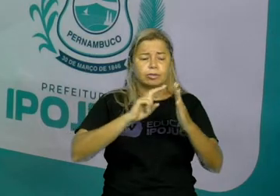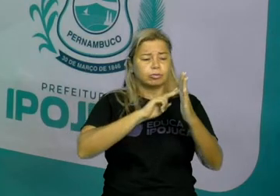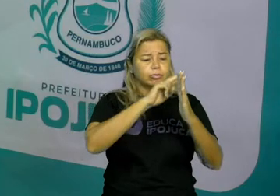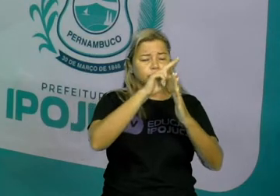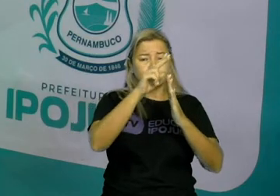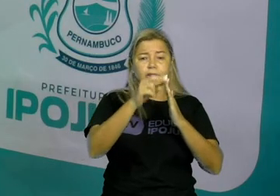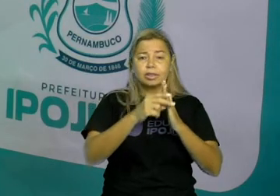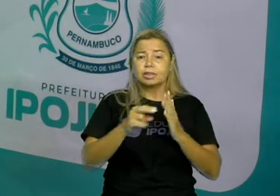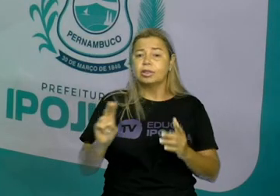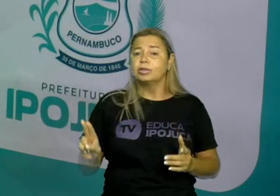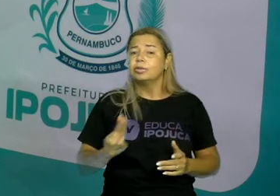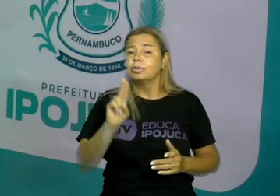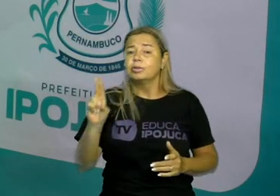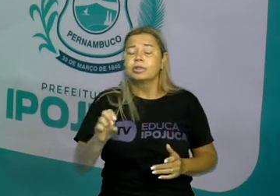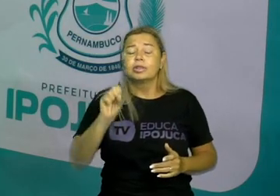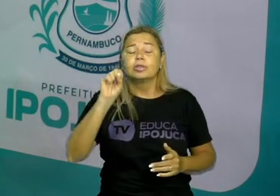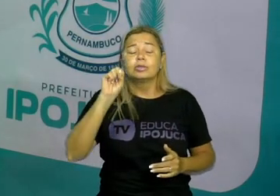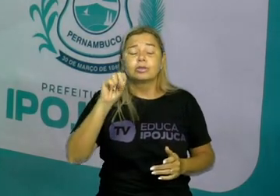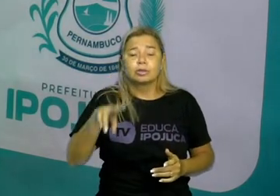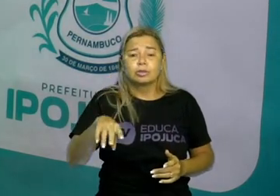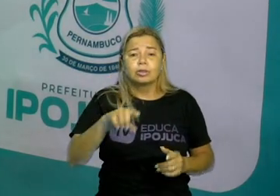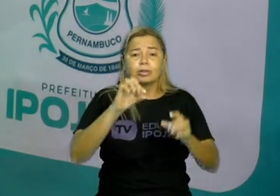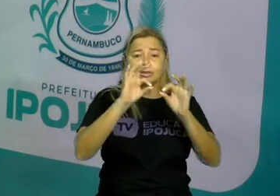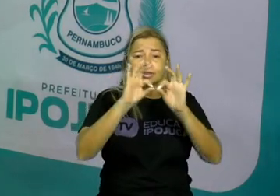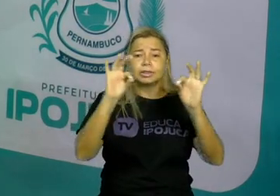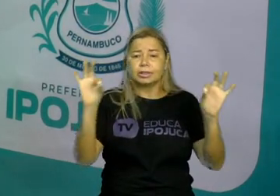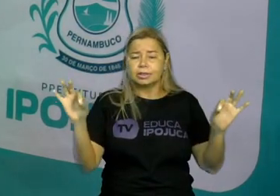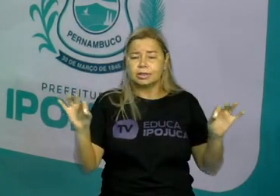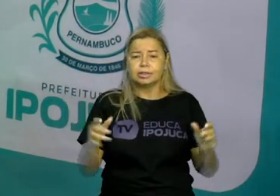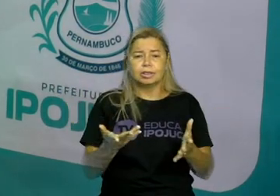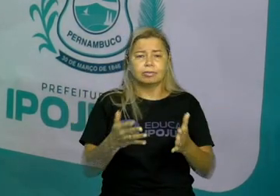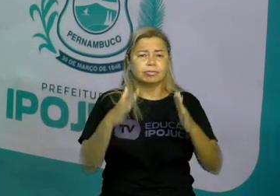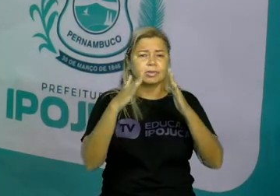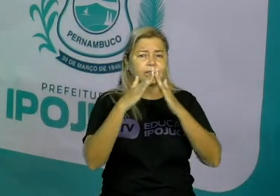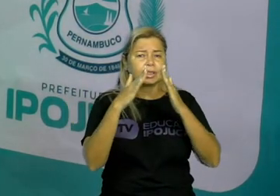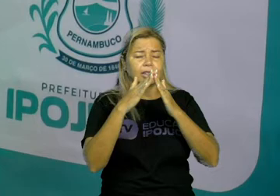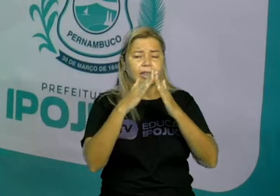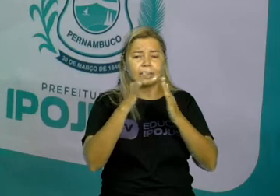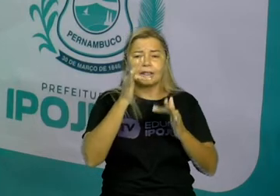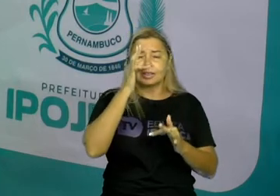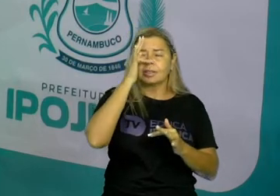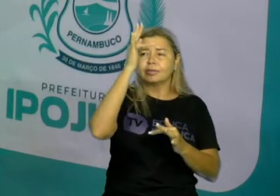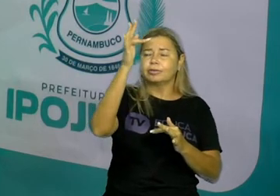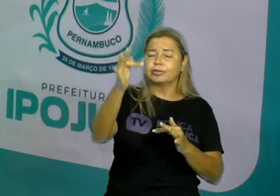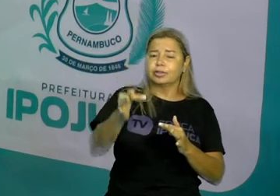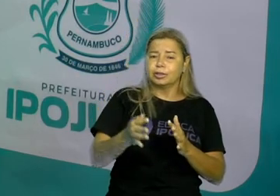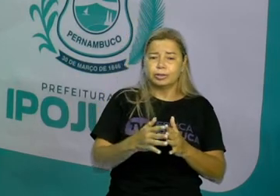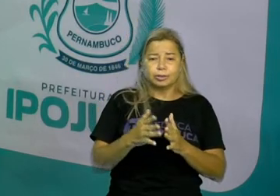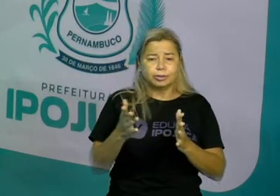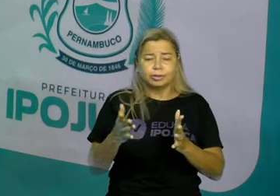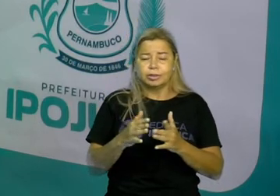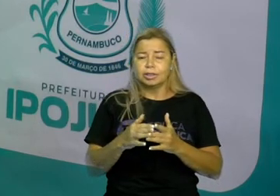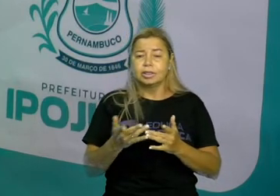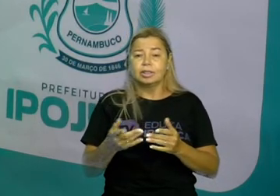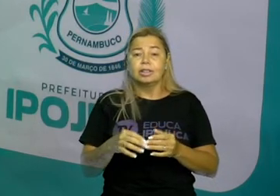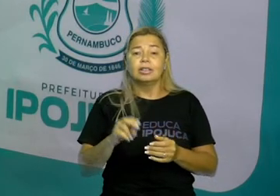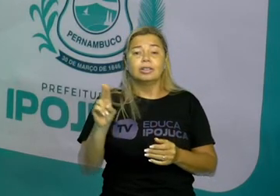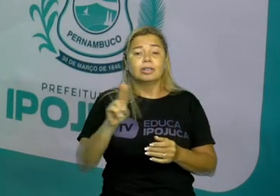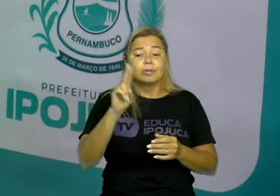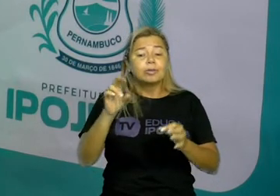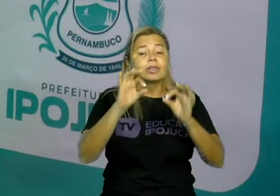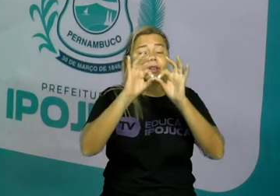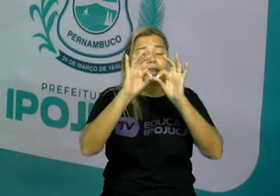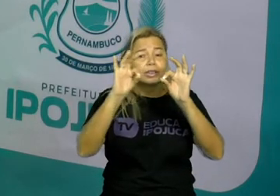uma criança, uma pessoa, pode ser um jardim natural, flores, tá? Faça um desenho bem bonito utilizando as